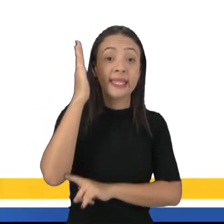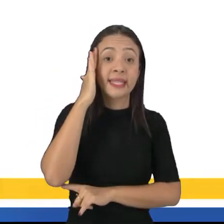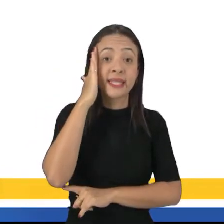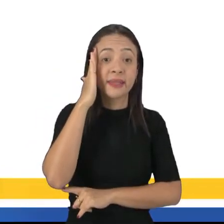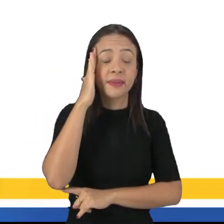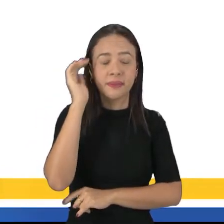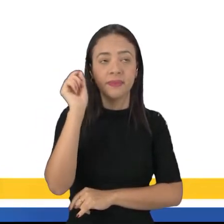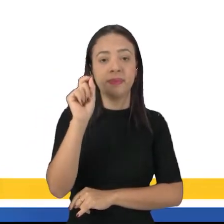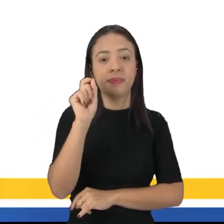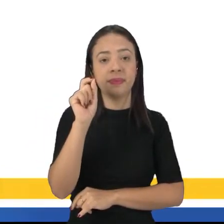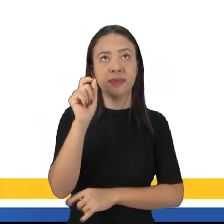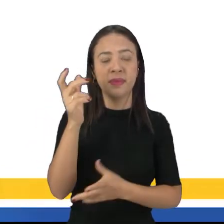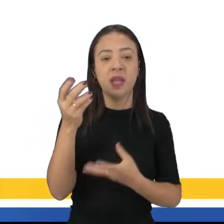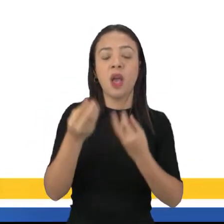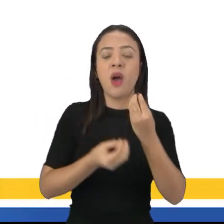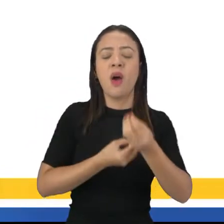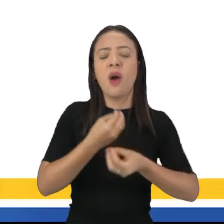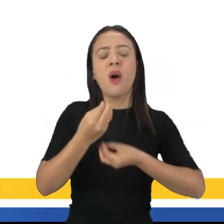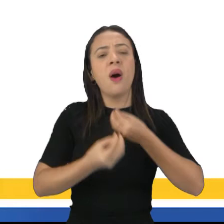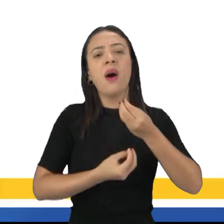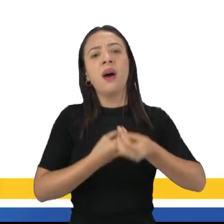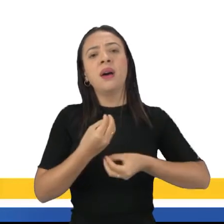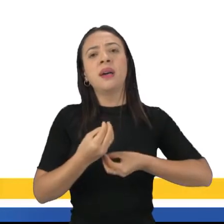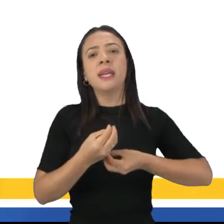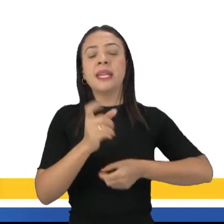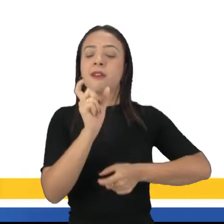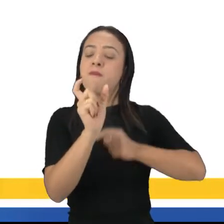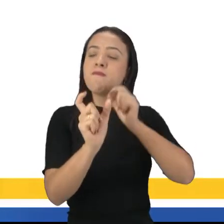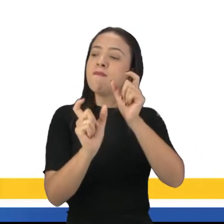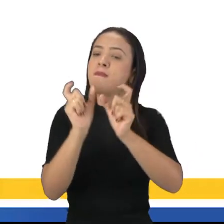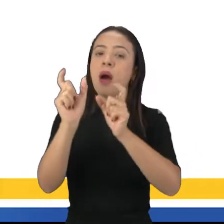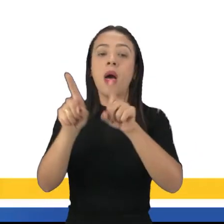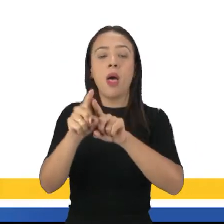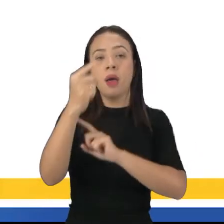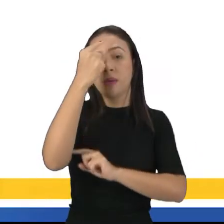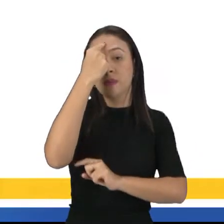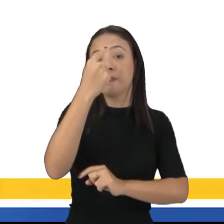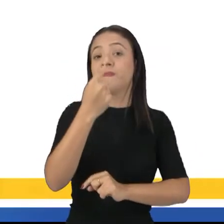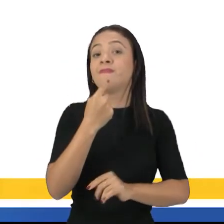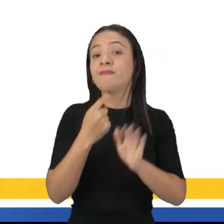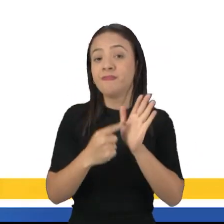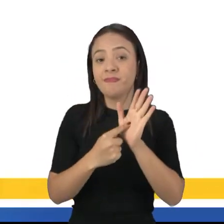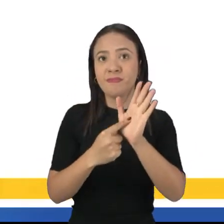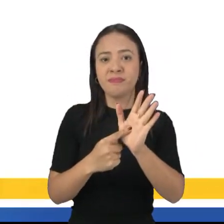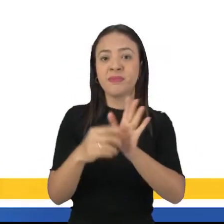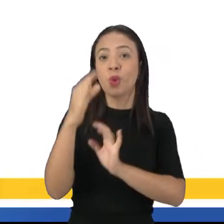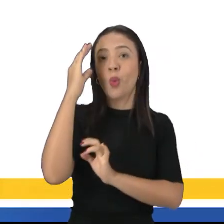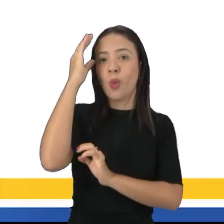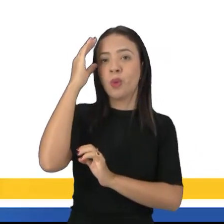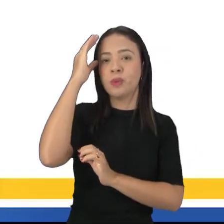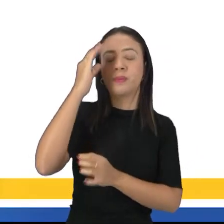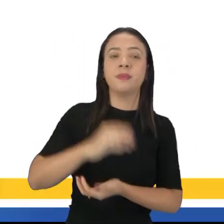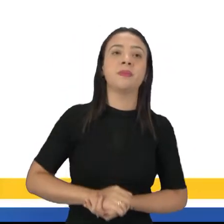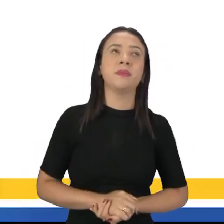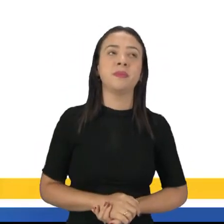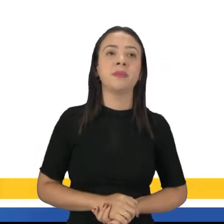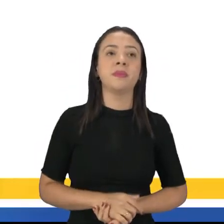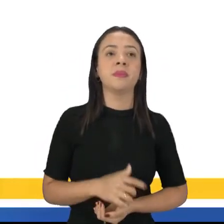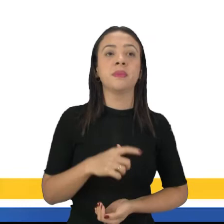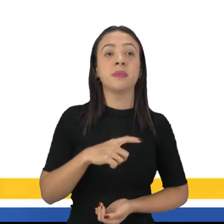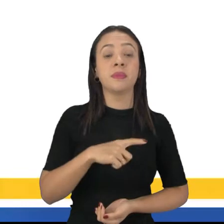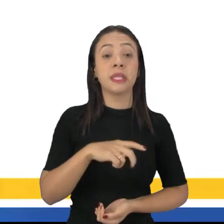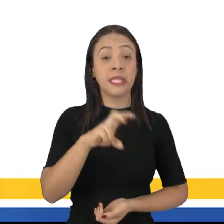interprete a maneira com que as palavras, as imagens trazem de conscientização. Então,